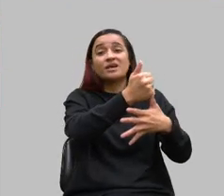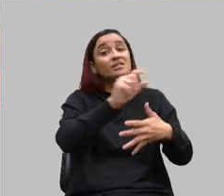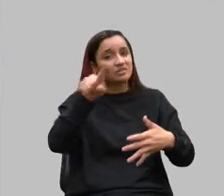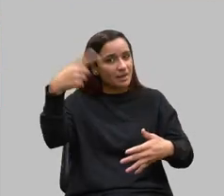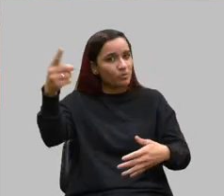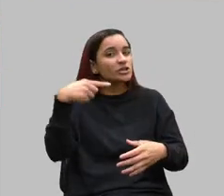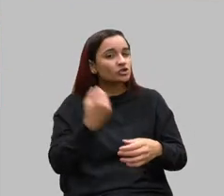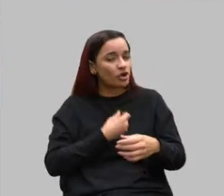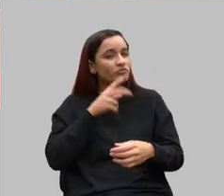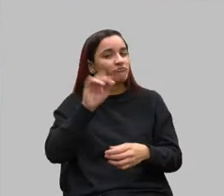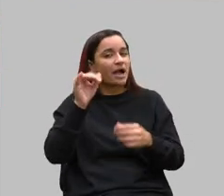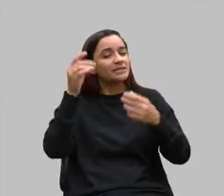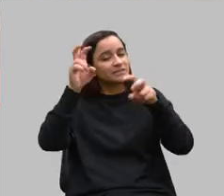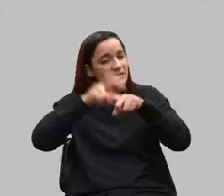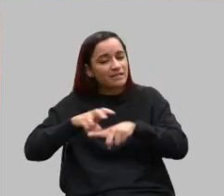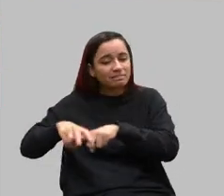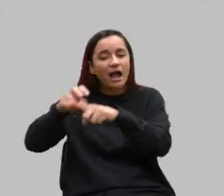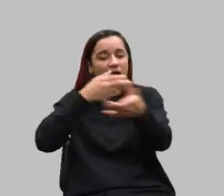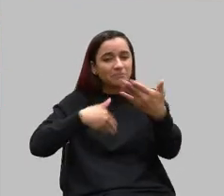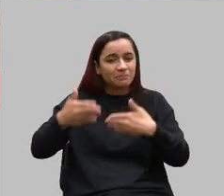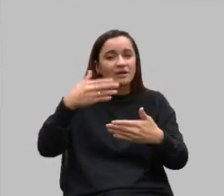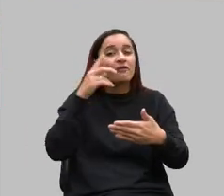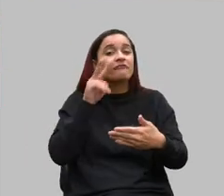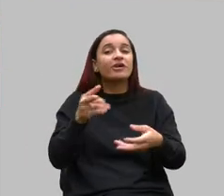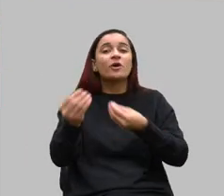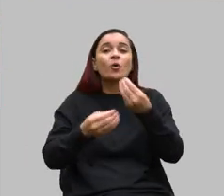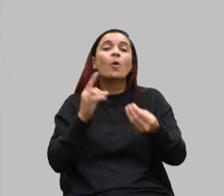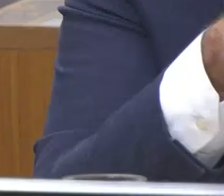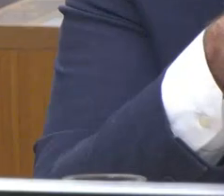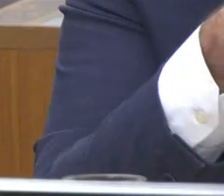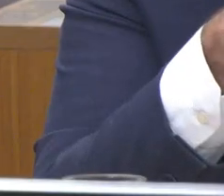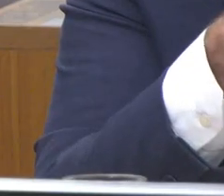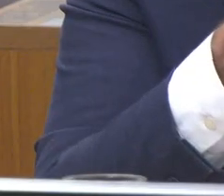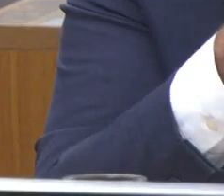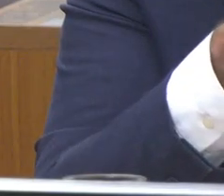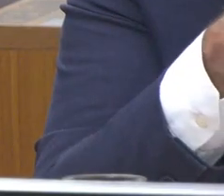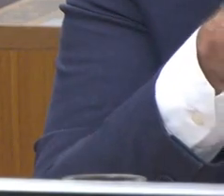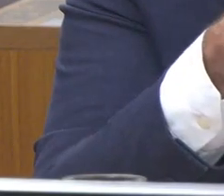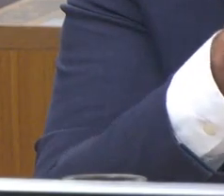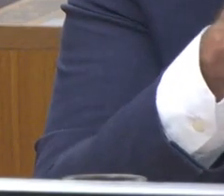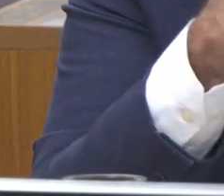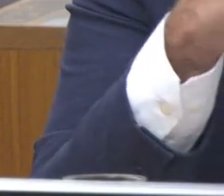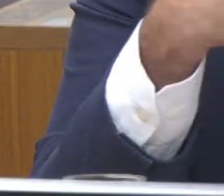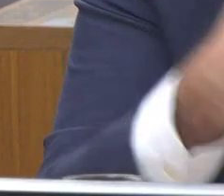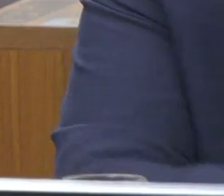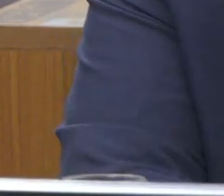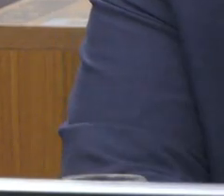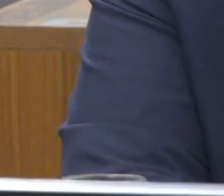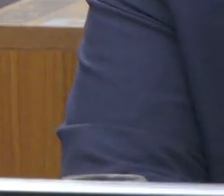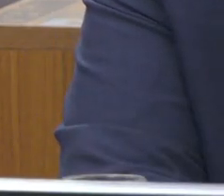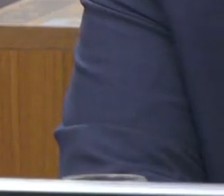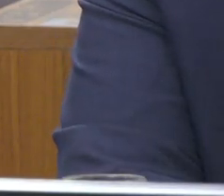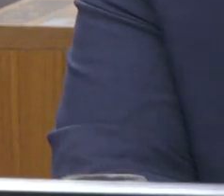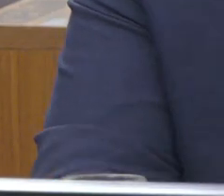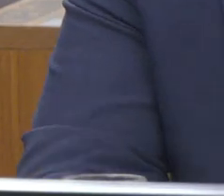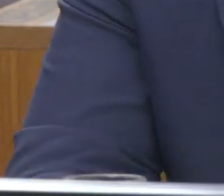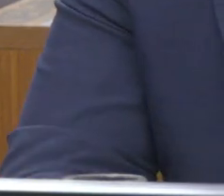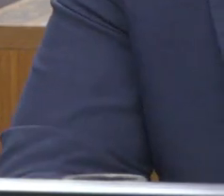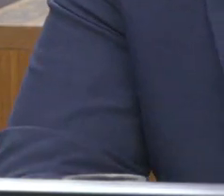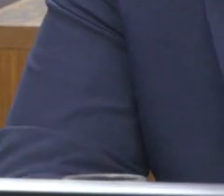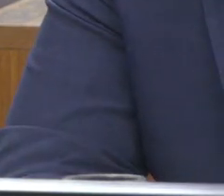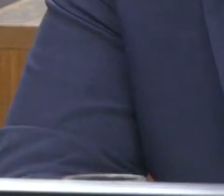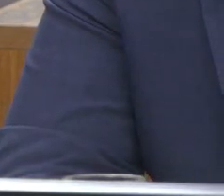mas a bola da vez é manter essas verbas na infraestrutura e nós nos colocamos à disposição o Ministério Público Federal